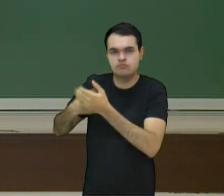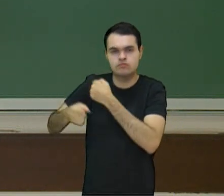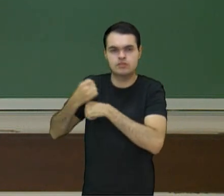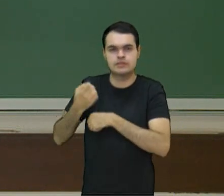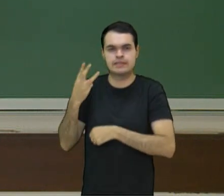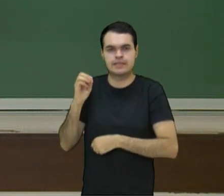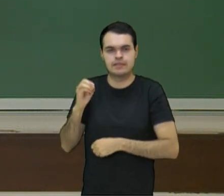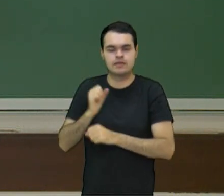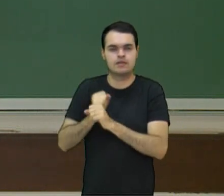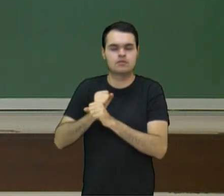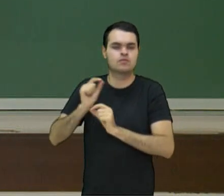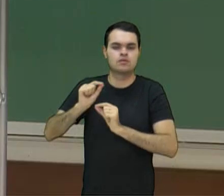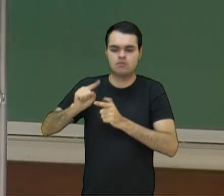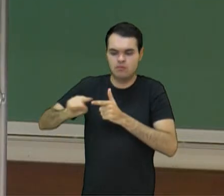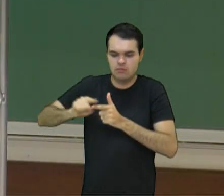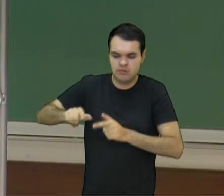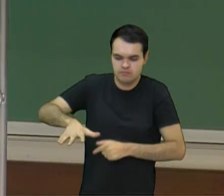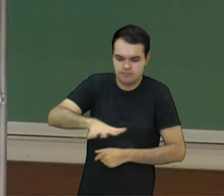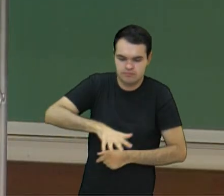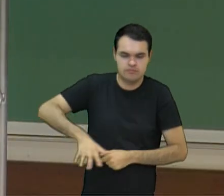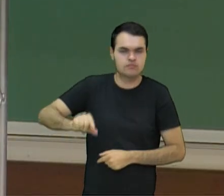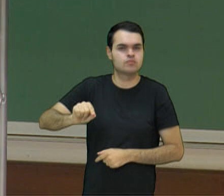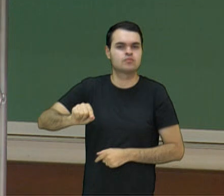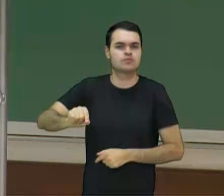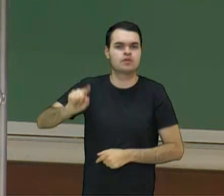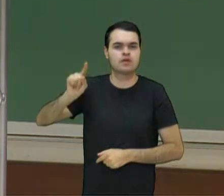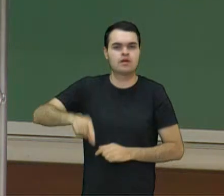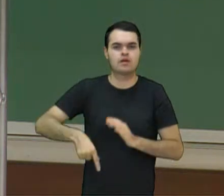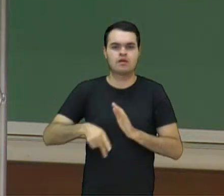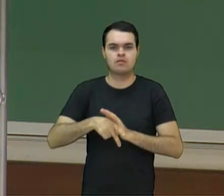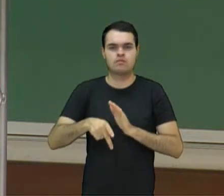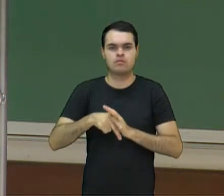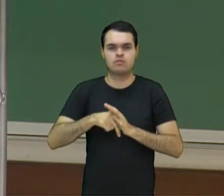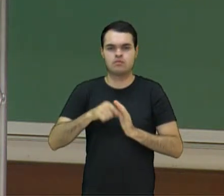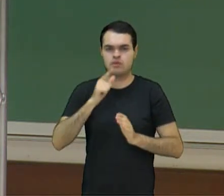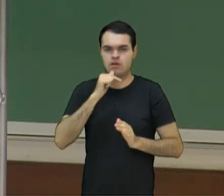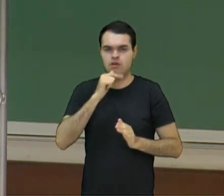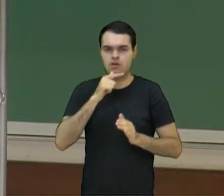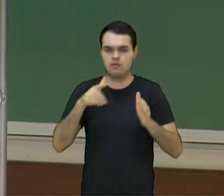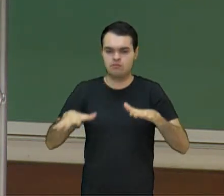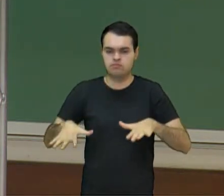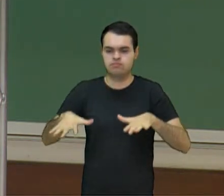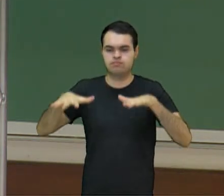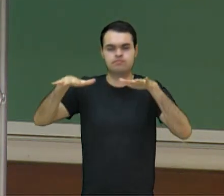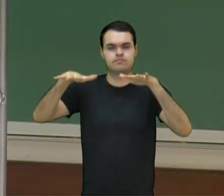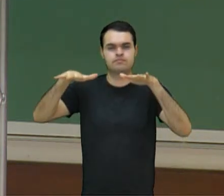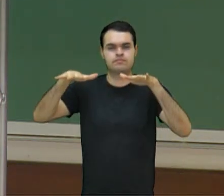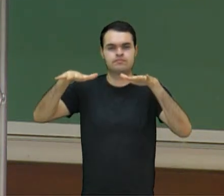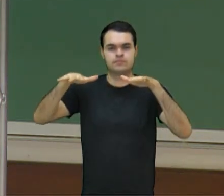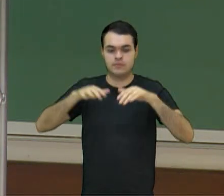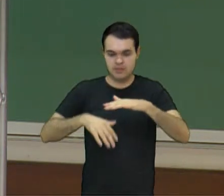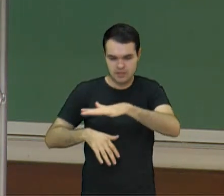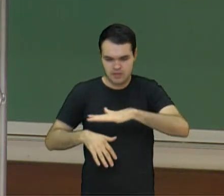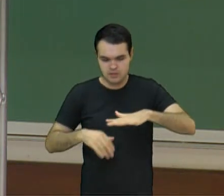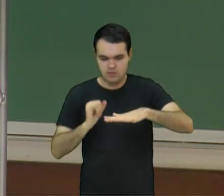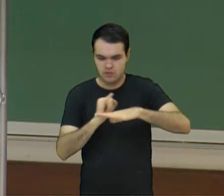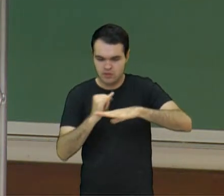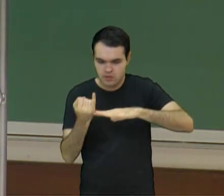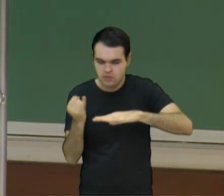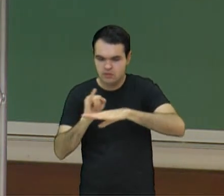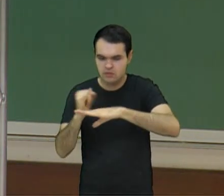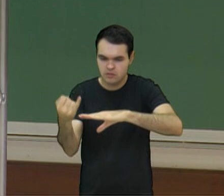vem encontrando um sério problema, que é a elevação do nível dos oceanos. Na região onde encontram-se as Ilhas